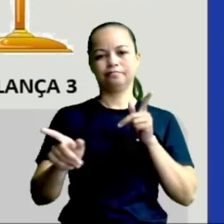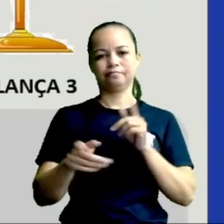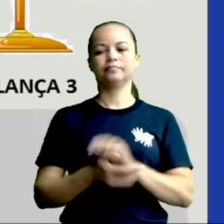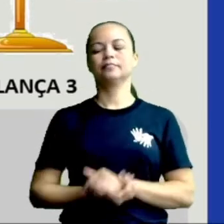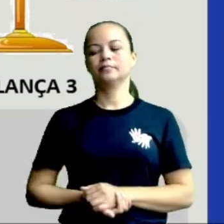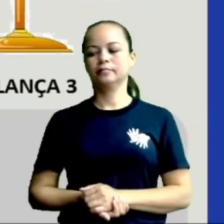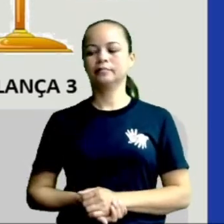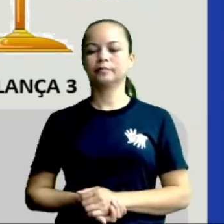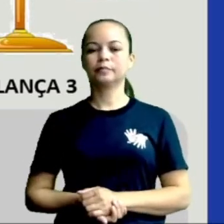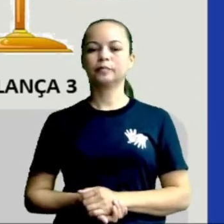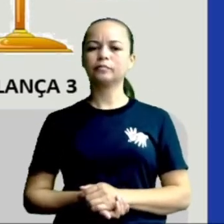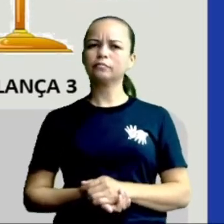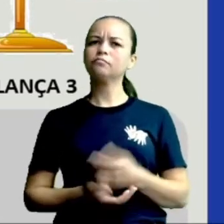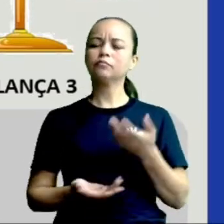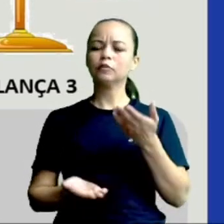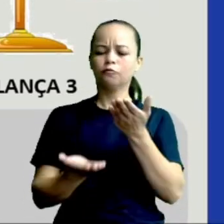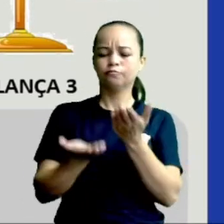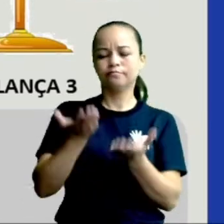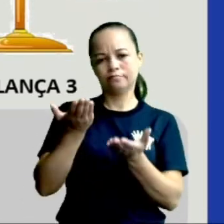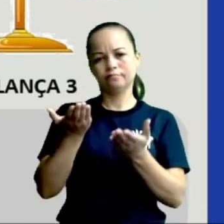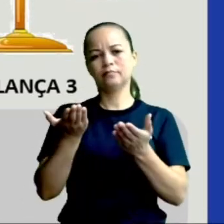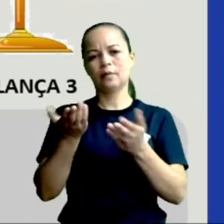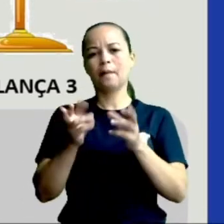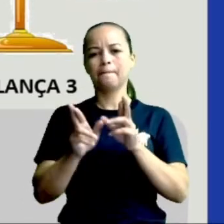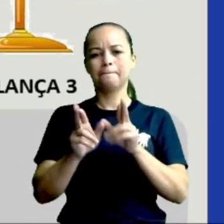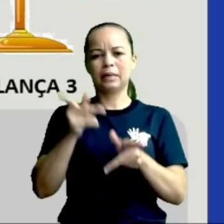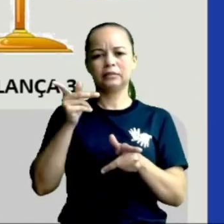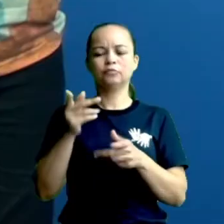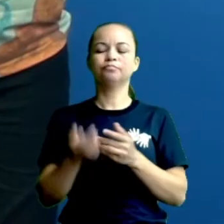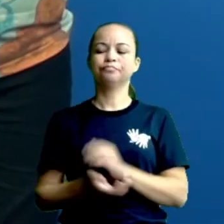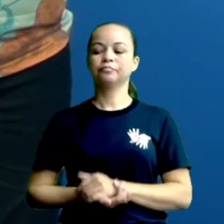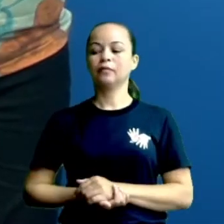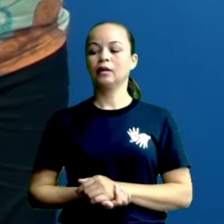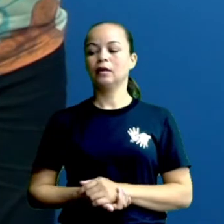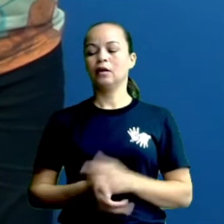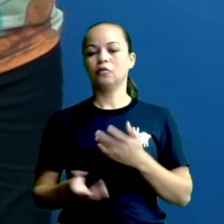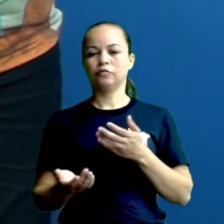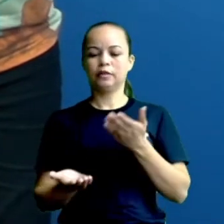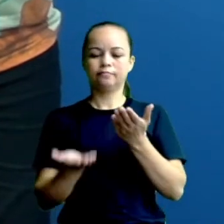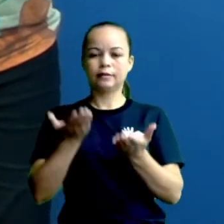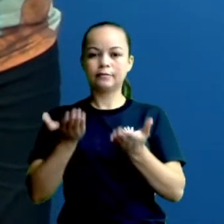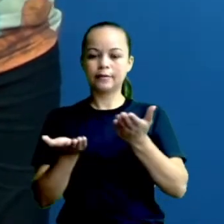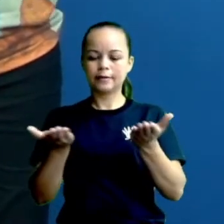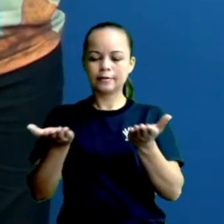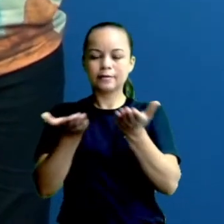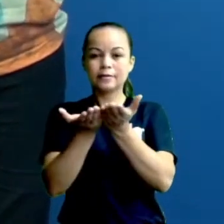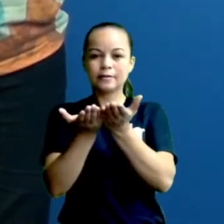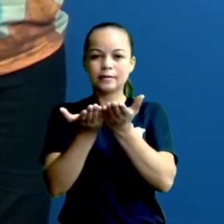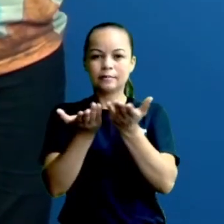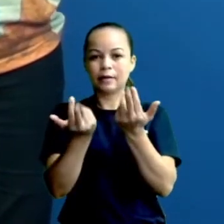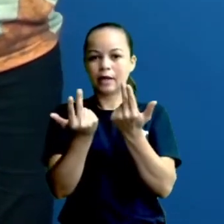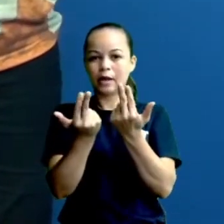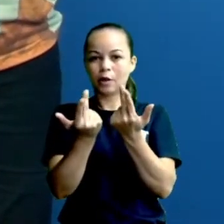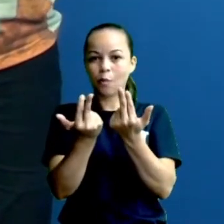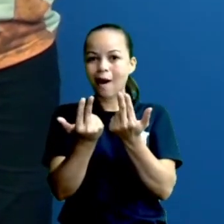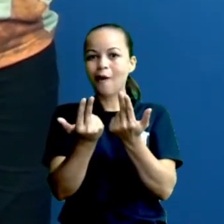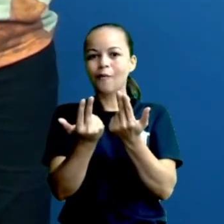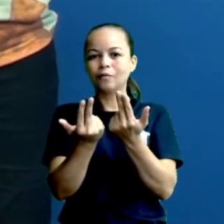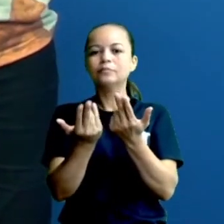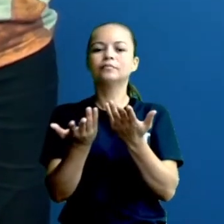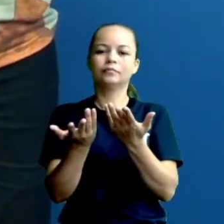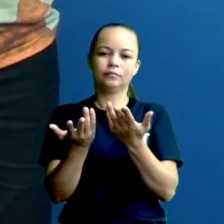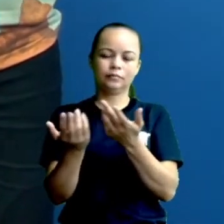diferente está houve desequilíbrio pesos diferentes houve equilíbrio pesos iguais